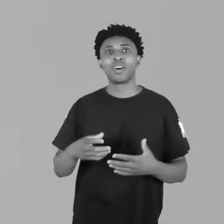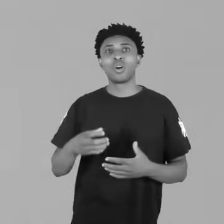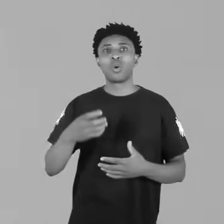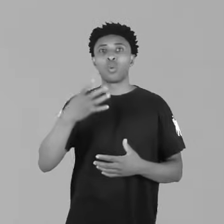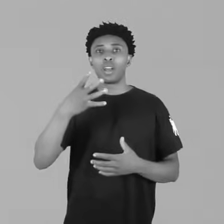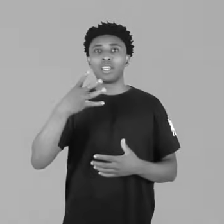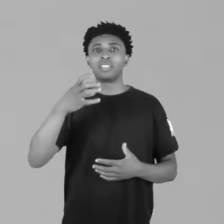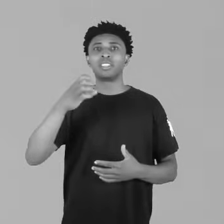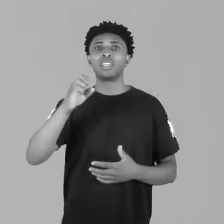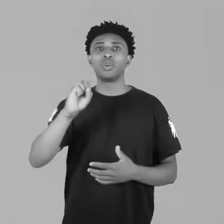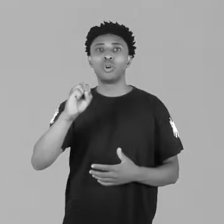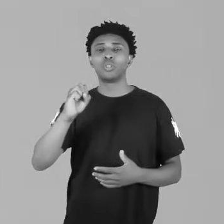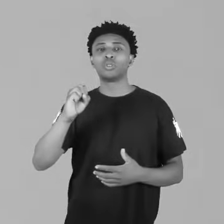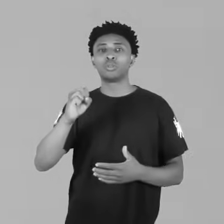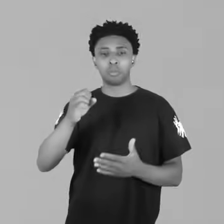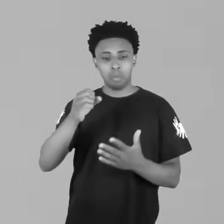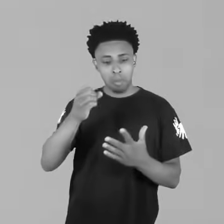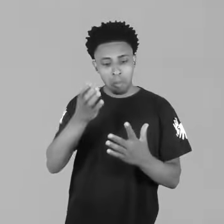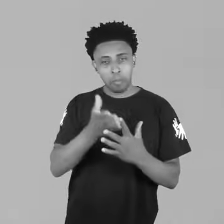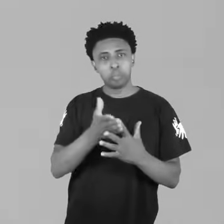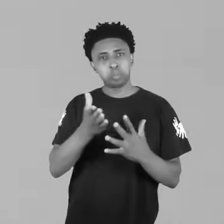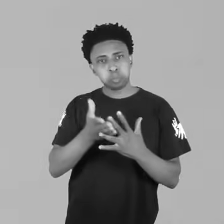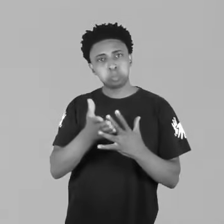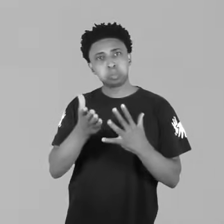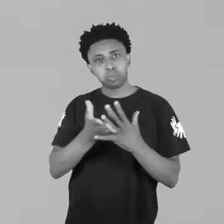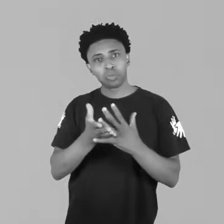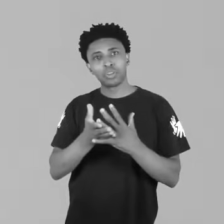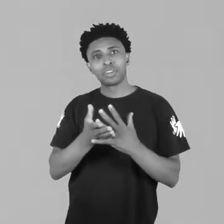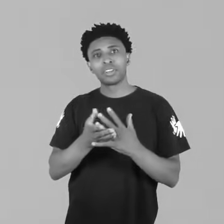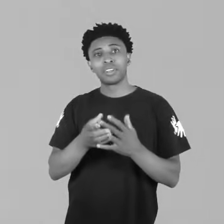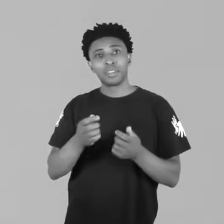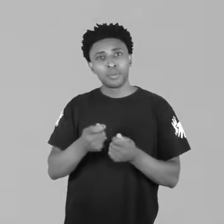parcelas foi quitado em 13 meses.